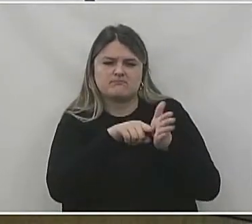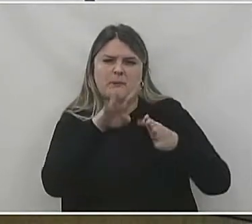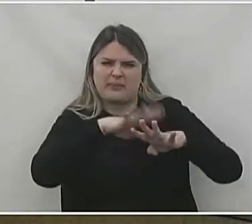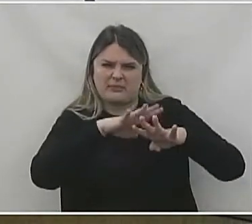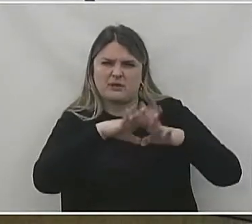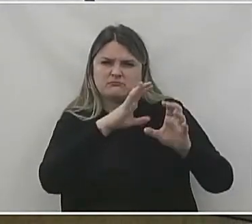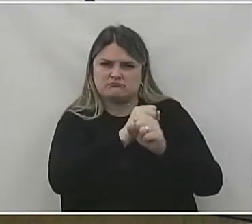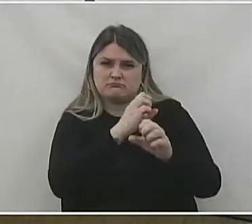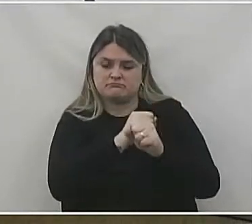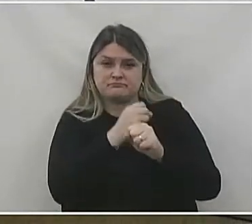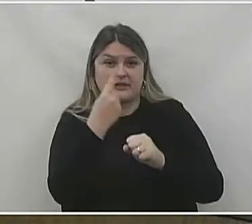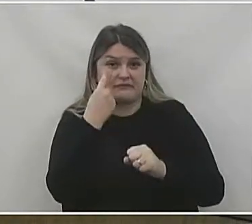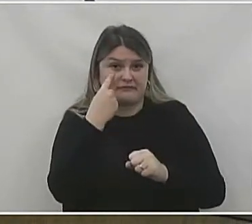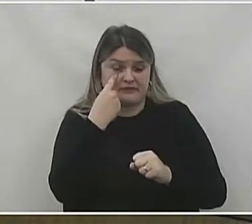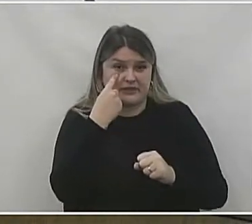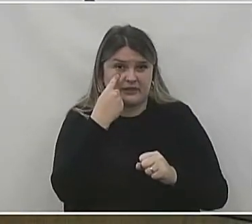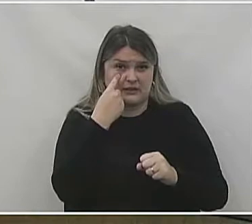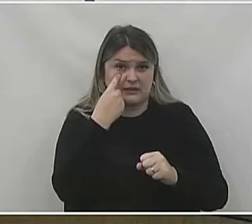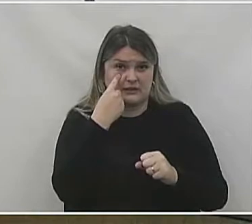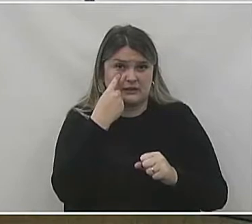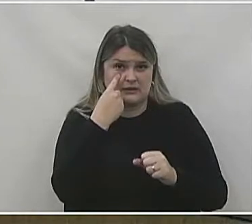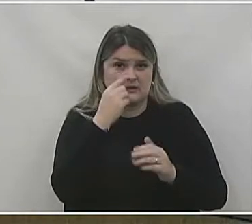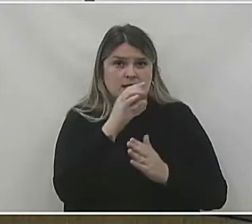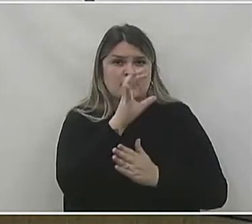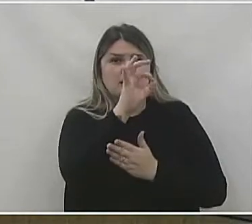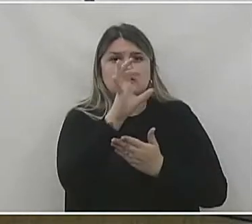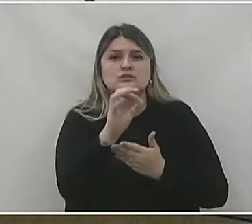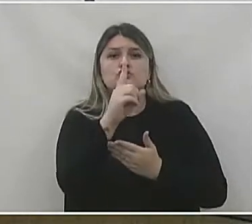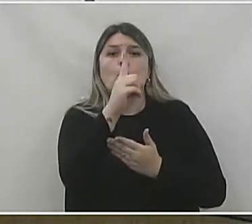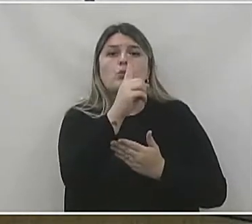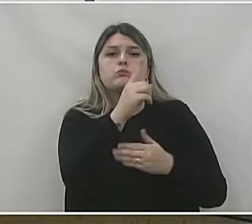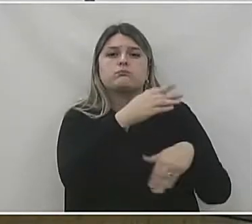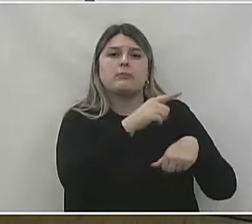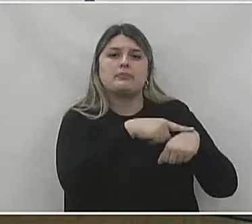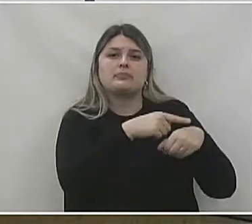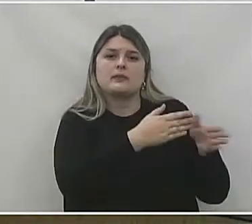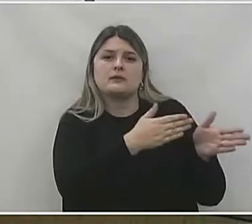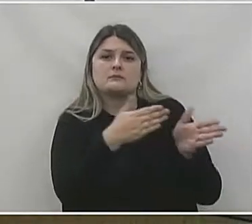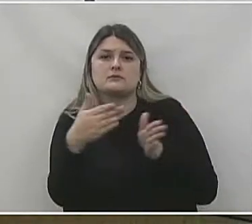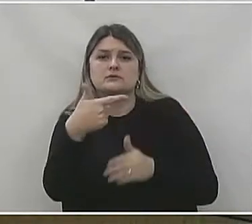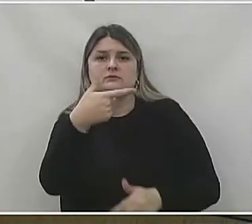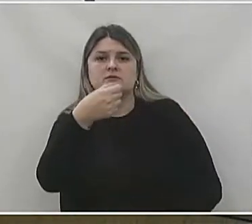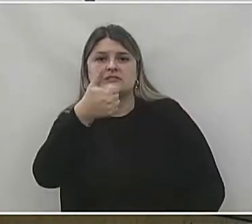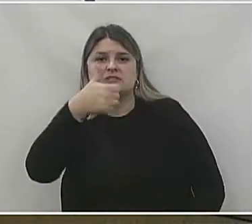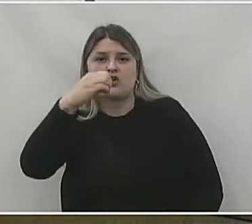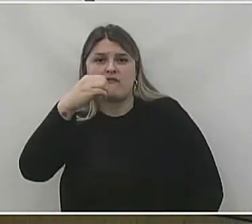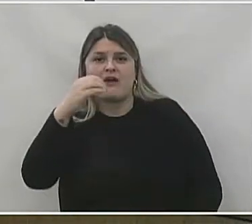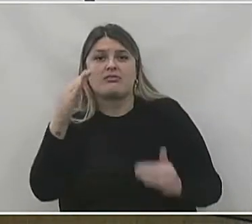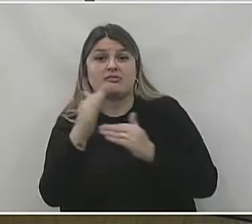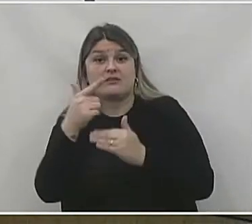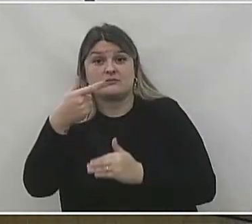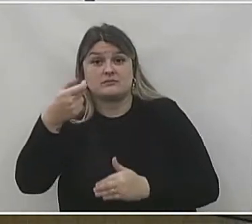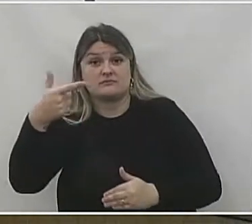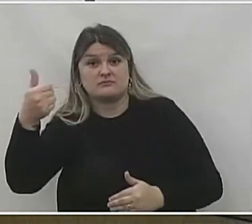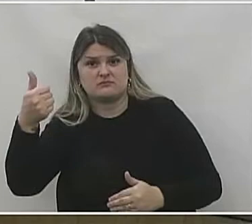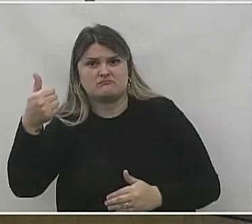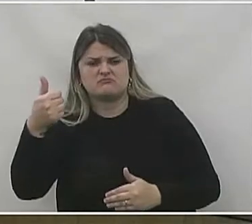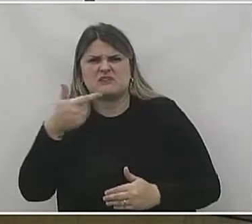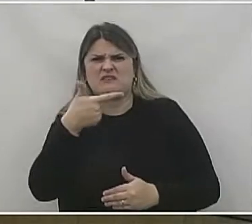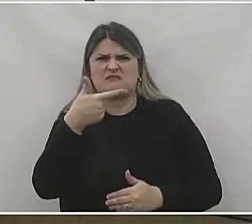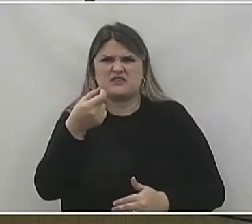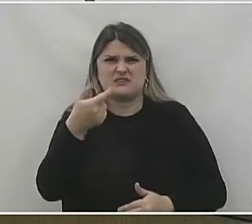certo então essa tarifa teria aumento nenhum período só só de 2019 2020 2021